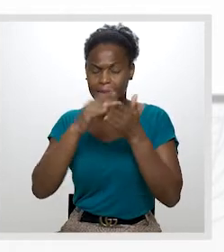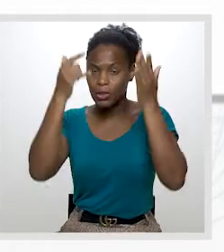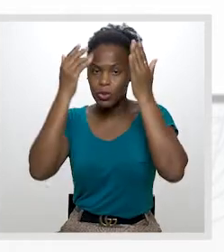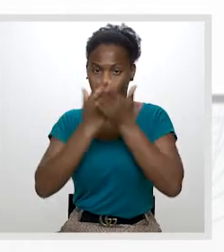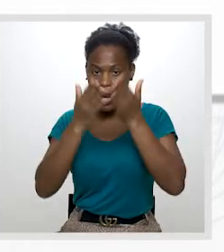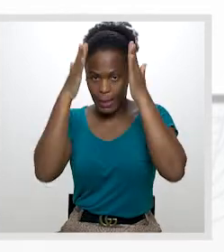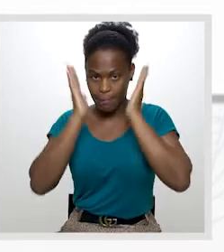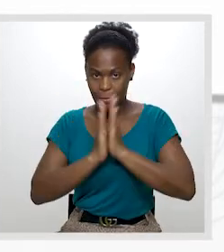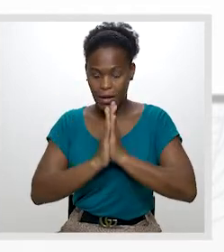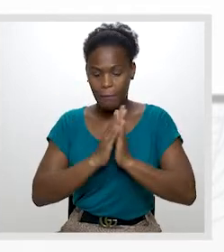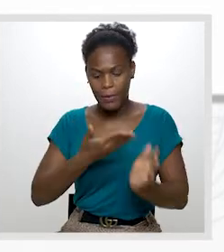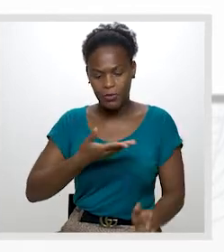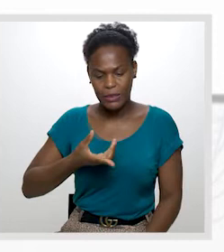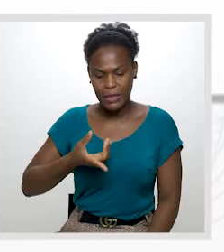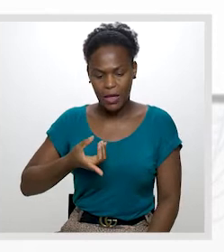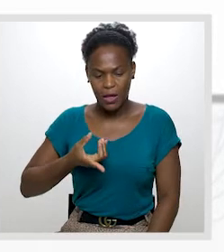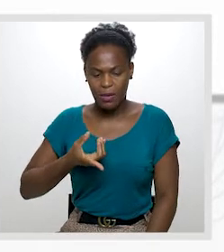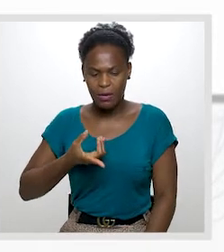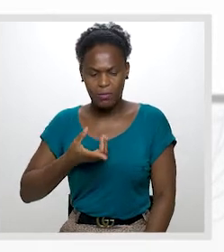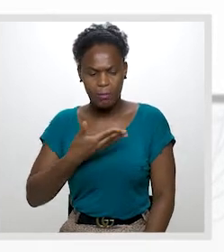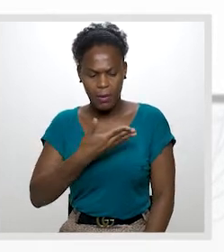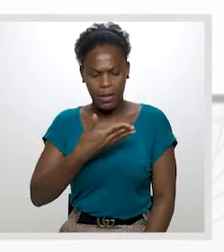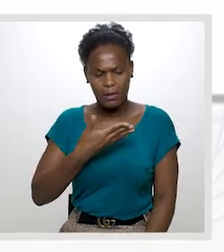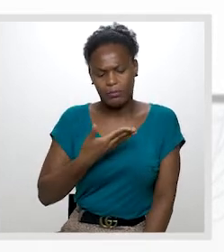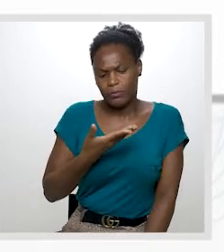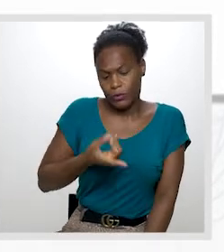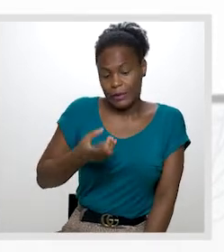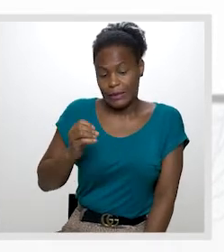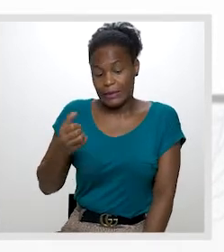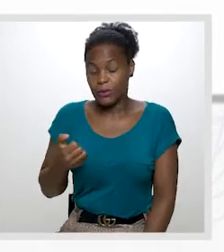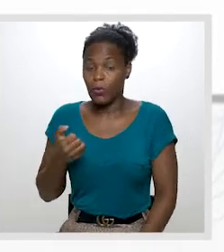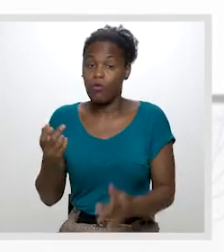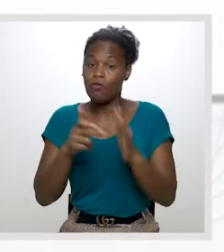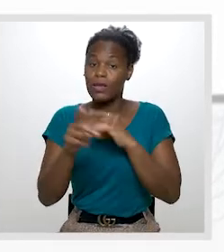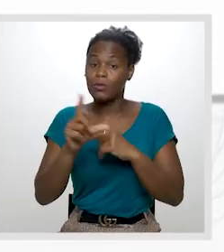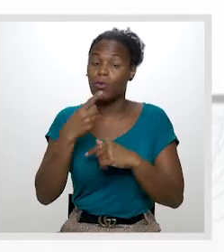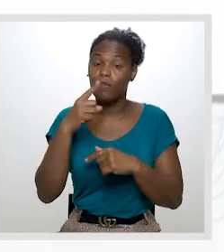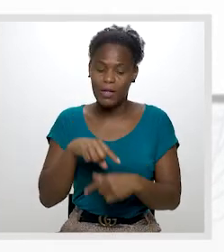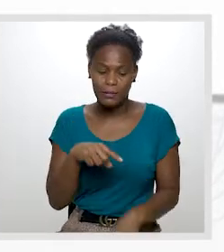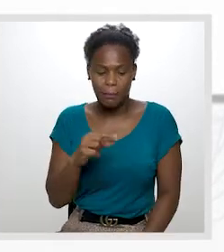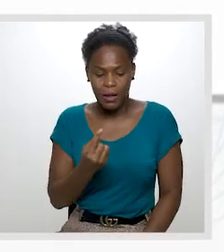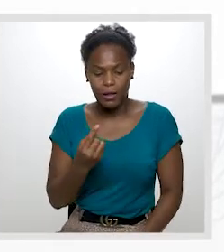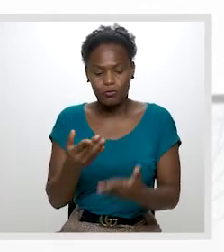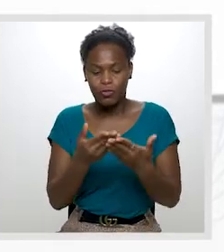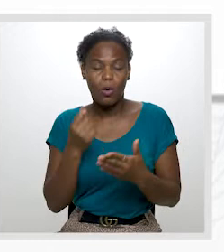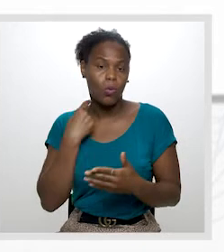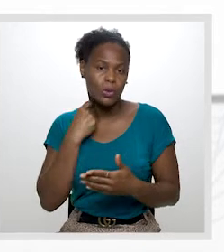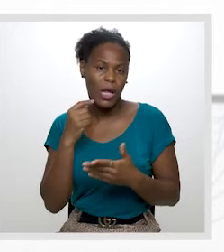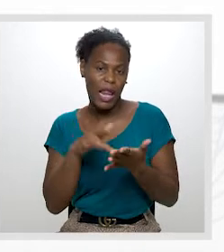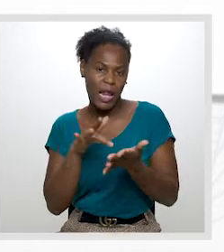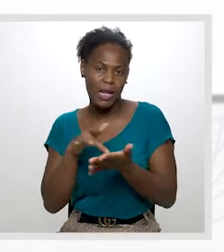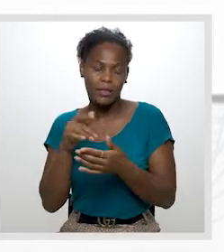1905, com 17 anos, regressa definitivamente a Lisboa para frequentar o curso superior de letras,